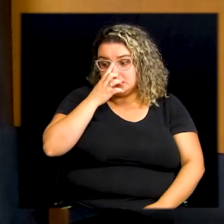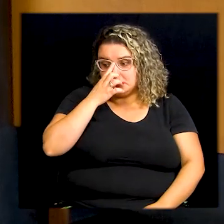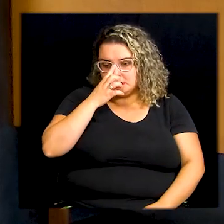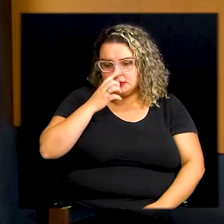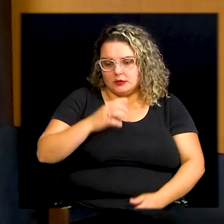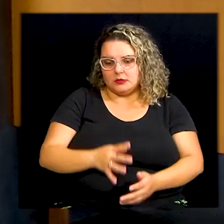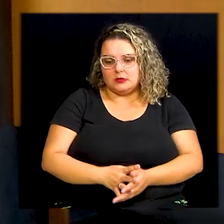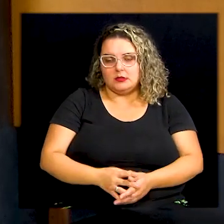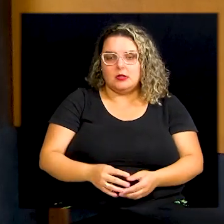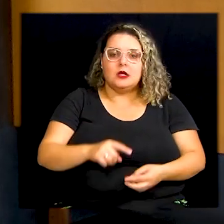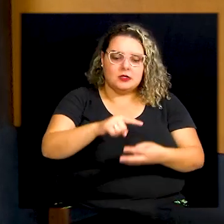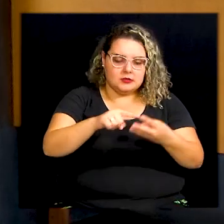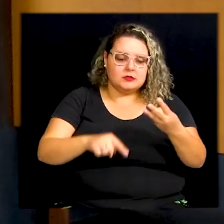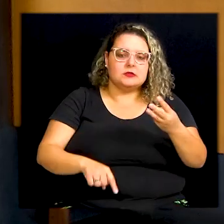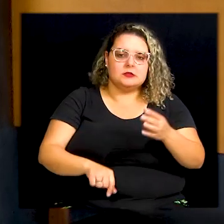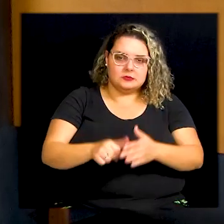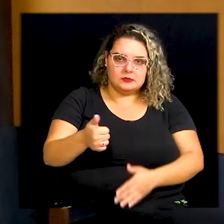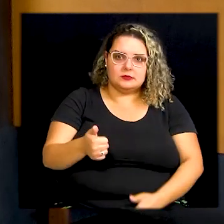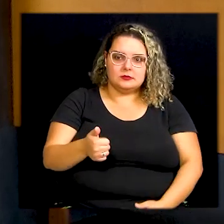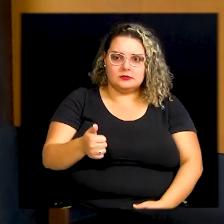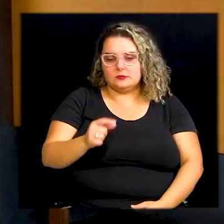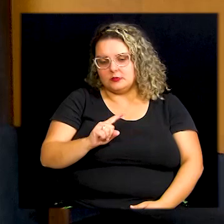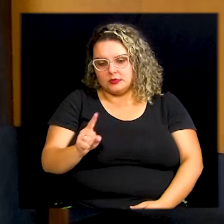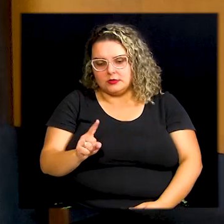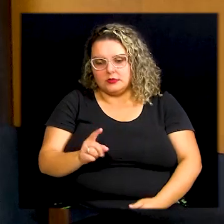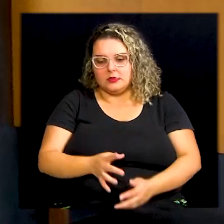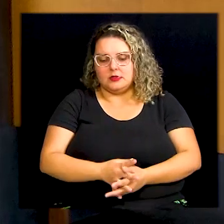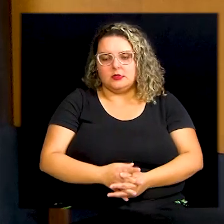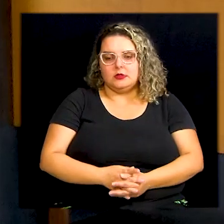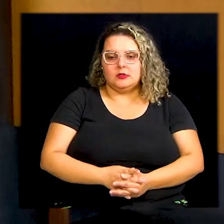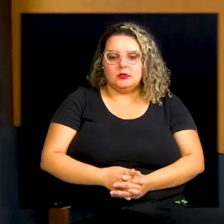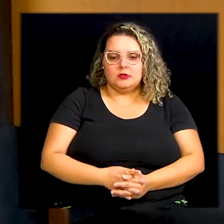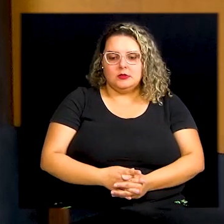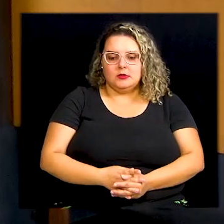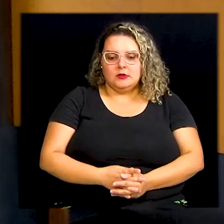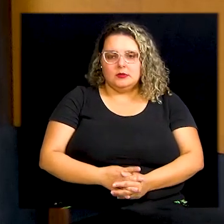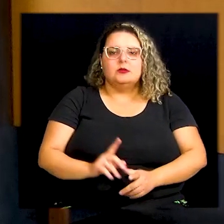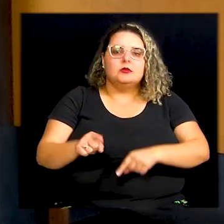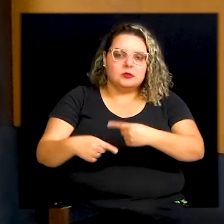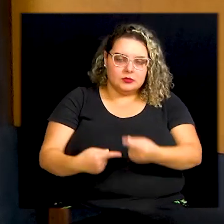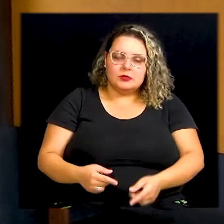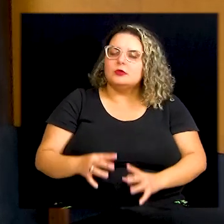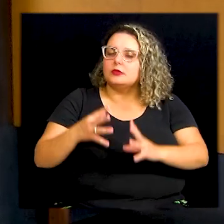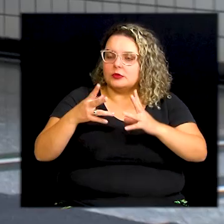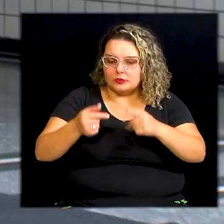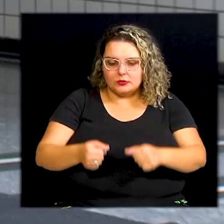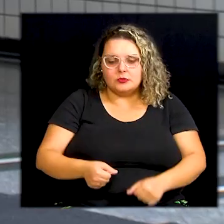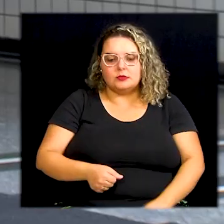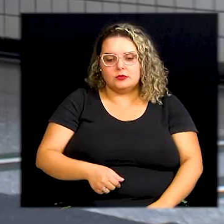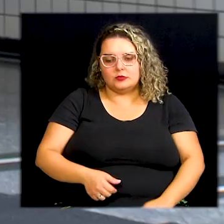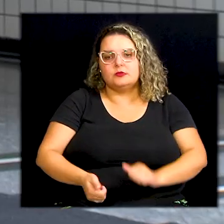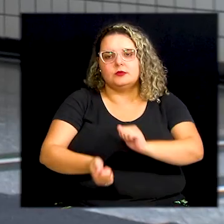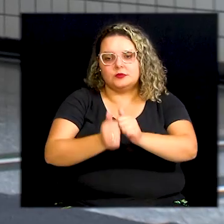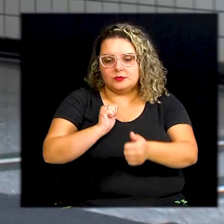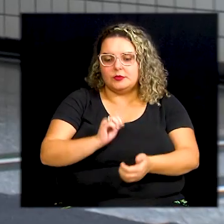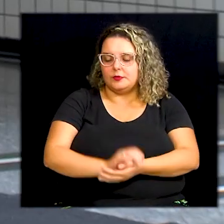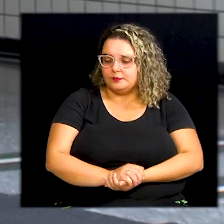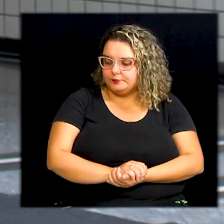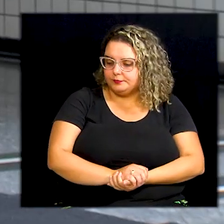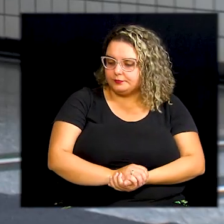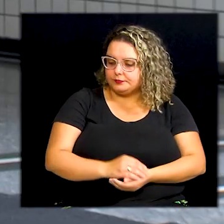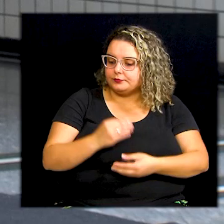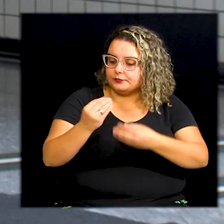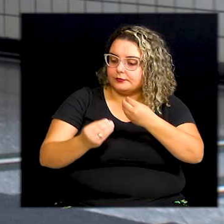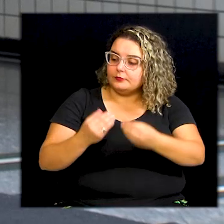Acho que as 3 primeiras não. As 3 primeiras não, mas o resto foi tudo por conta do futebol. E